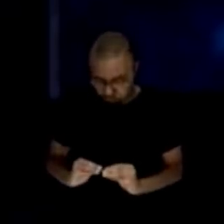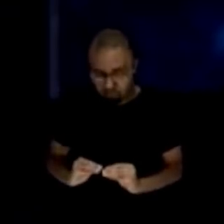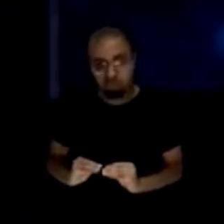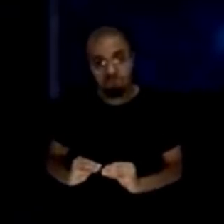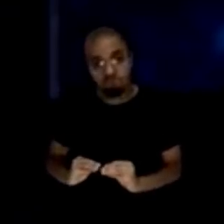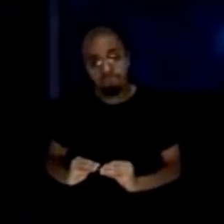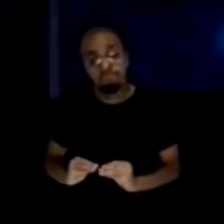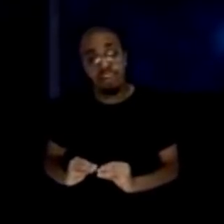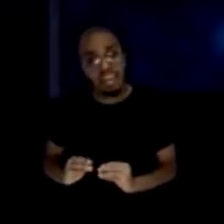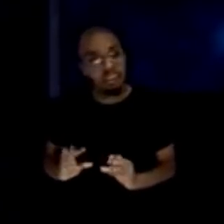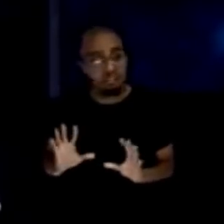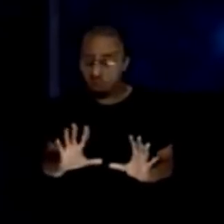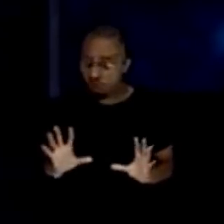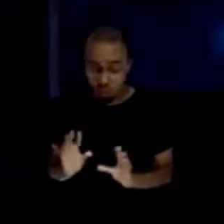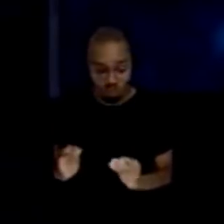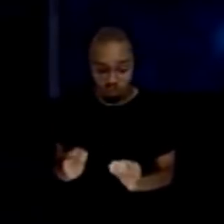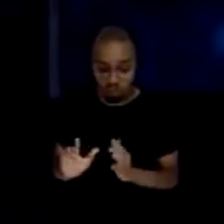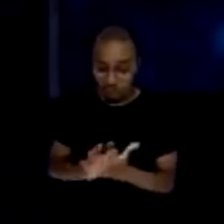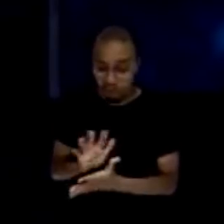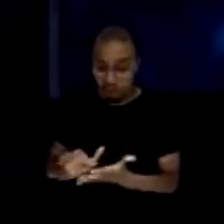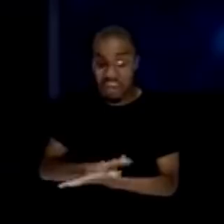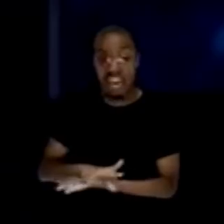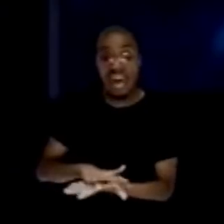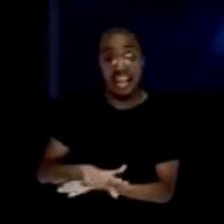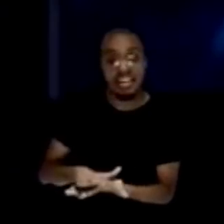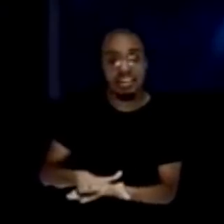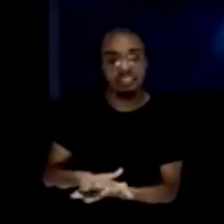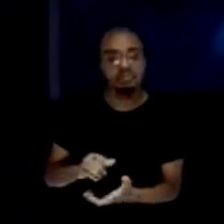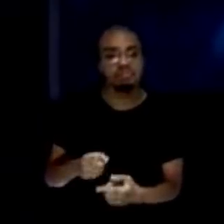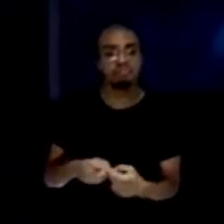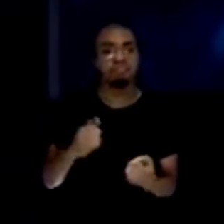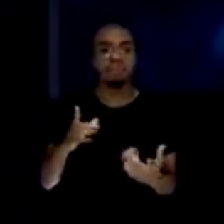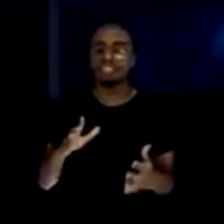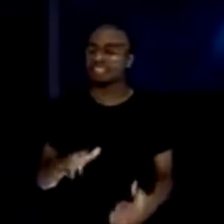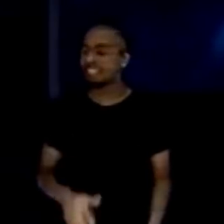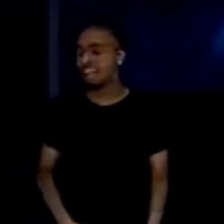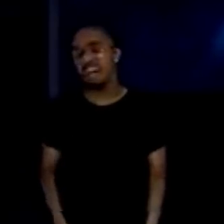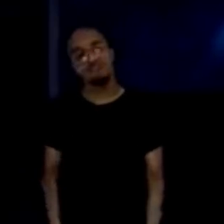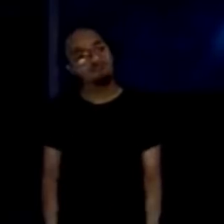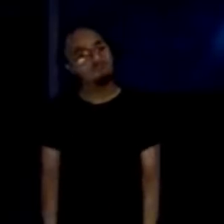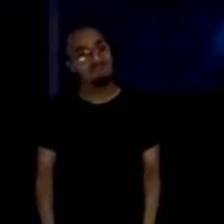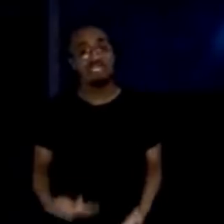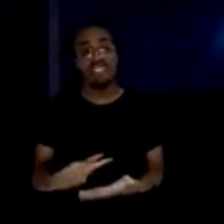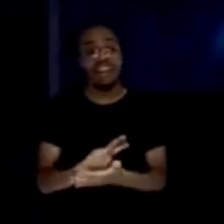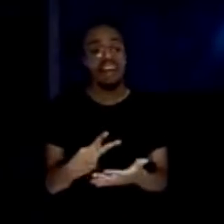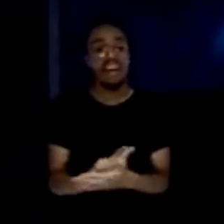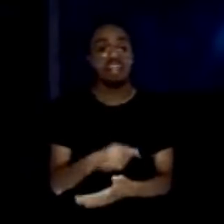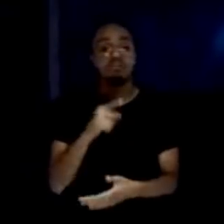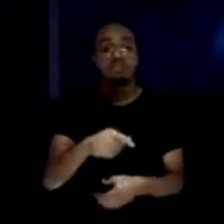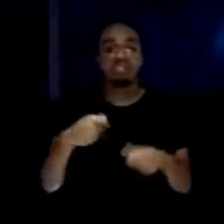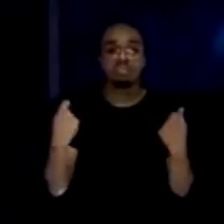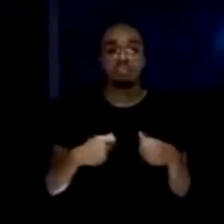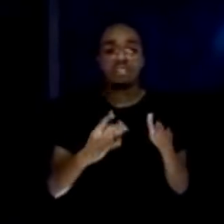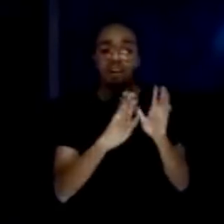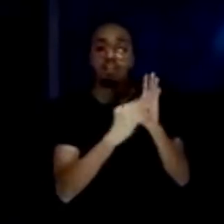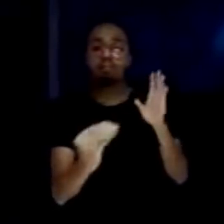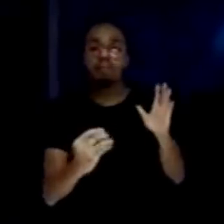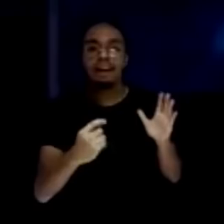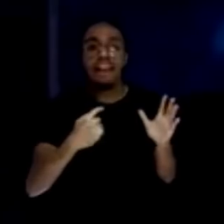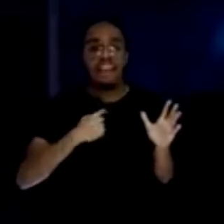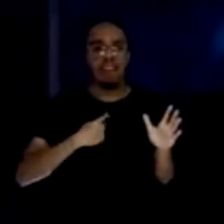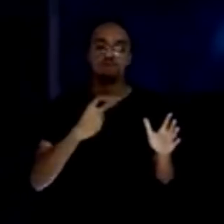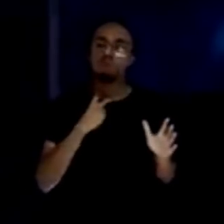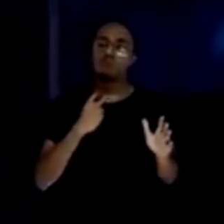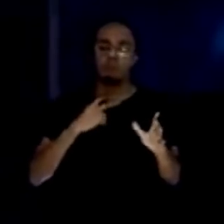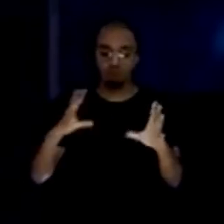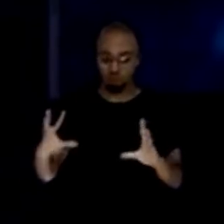o mínimo que a gente tem que fazer é ficar quieto. Mas é tudo o que você não pode fazer. Repita comigo, onde você estiver: eu não posso ficar quieto.